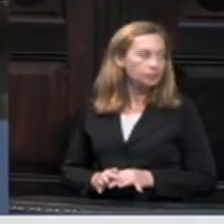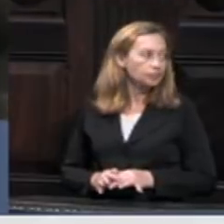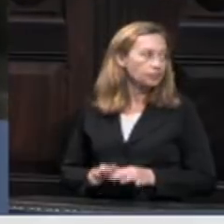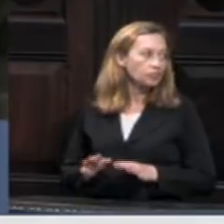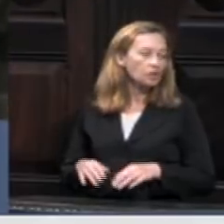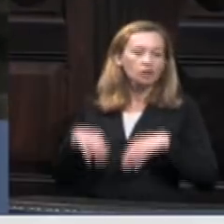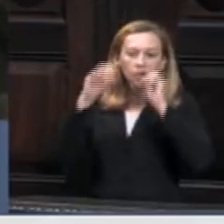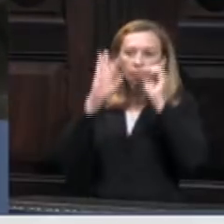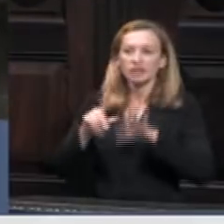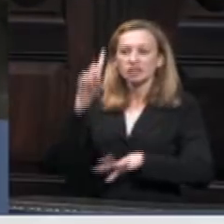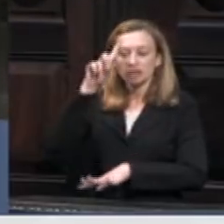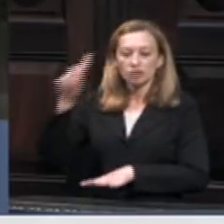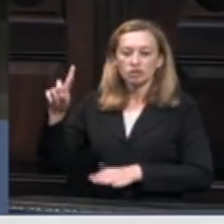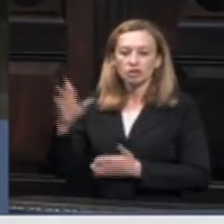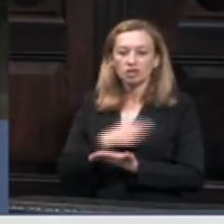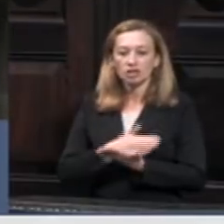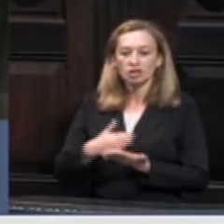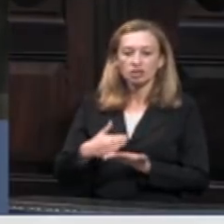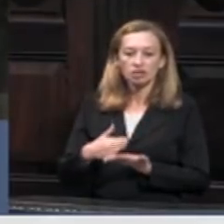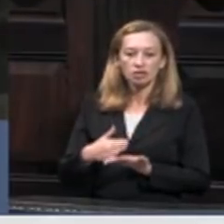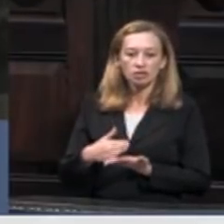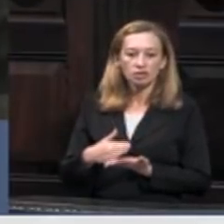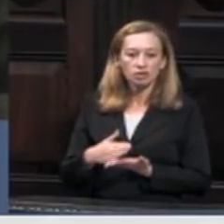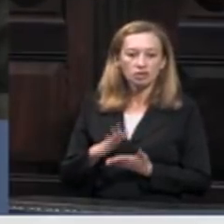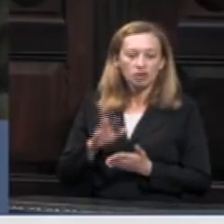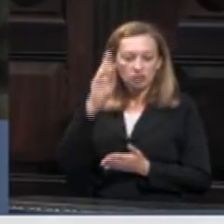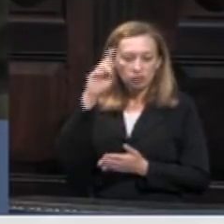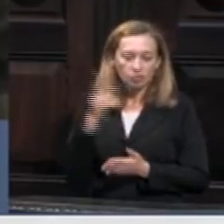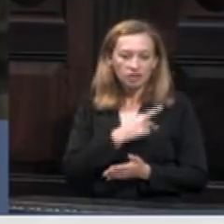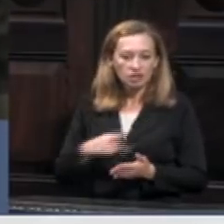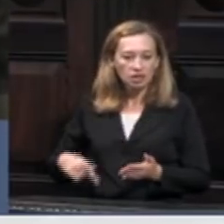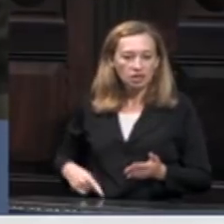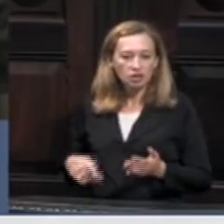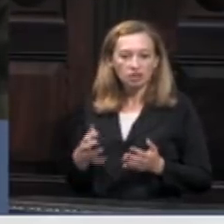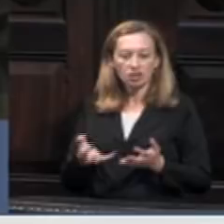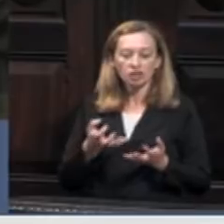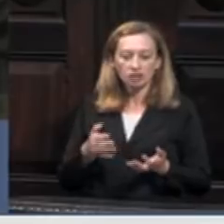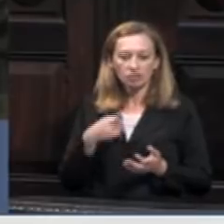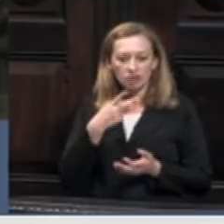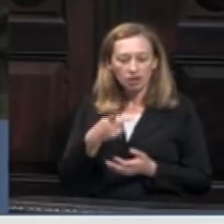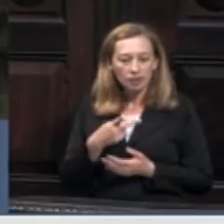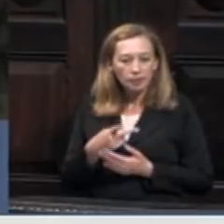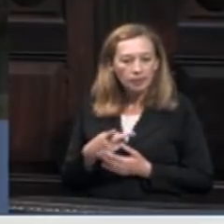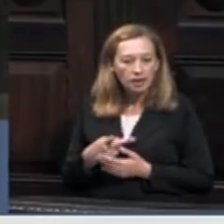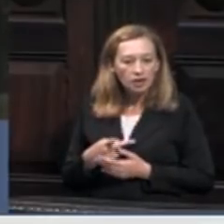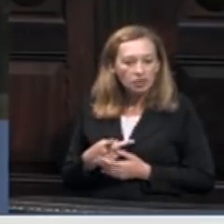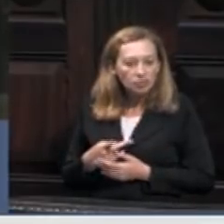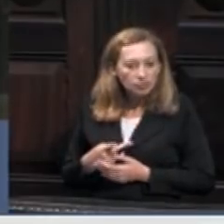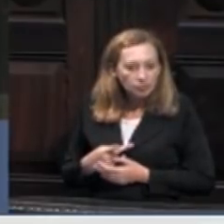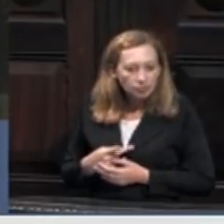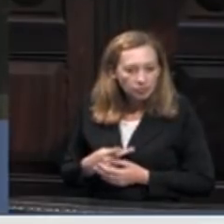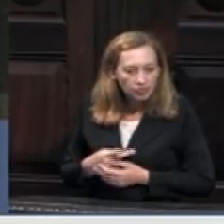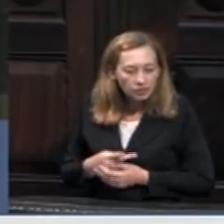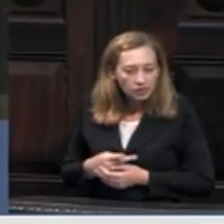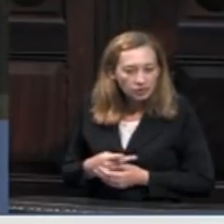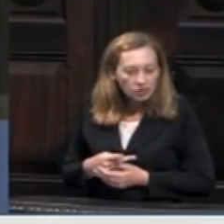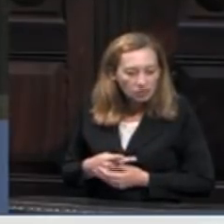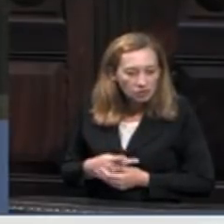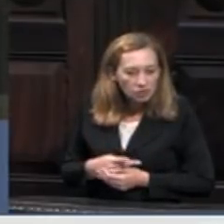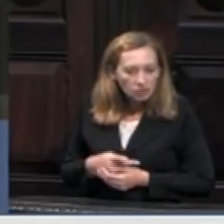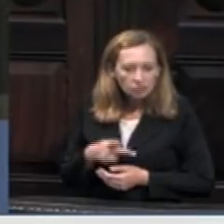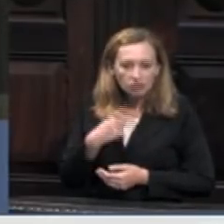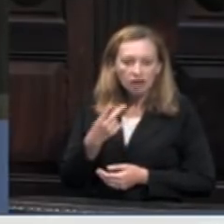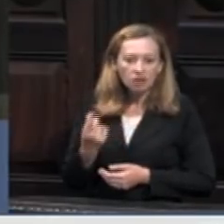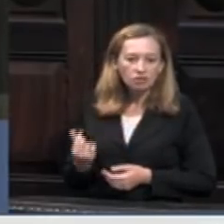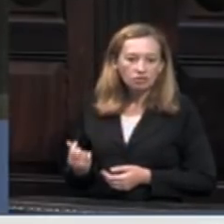Havendo o meu legal sobre a proteção de Deus. Senhor presidente, gostaria que chamasse os trabalhos à ordem, pelo edital de convocação da Comissão de Orçamento.